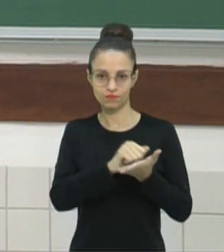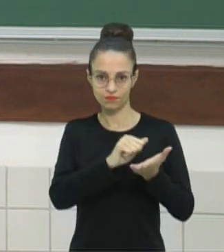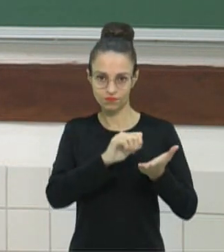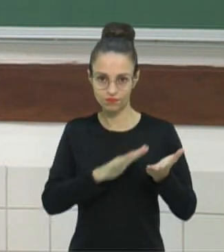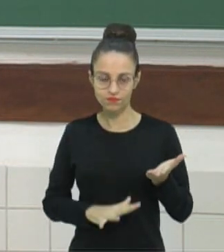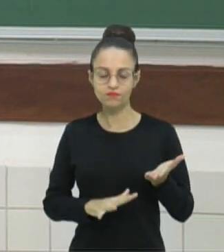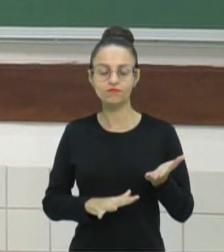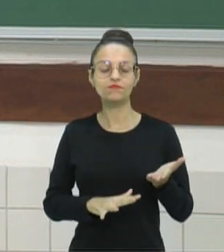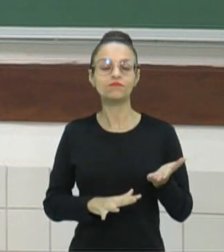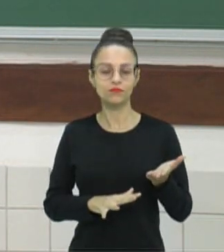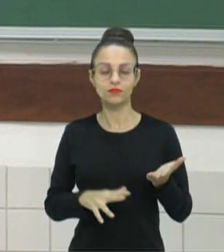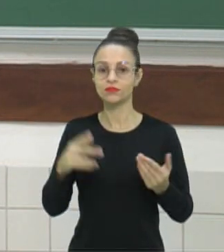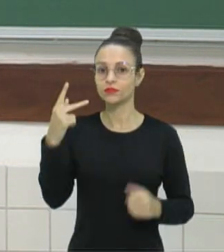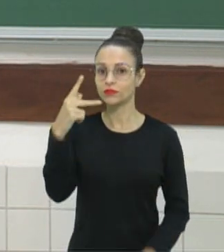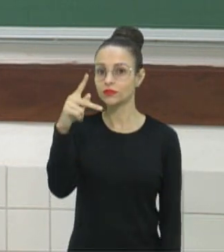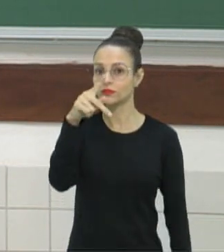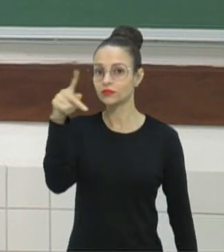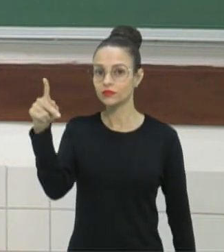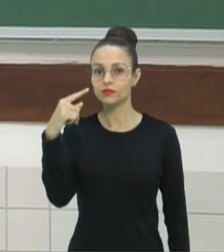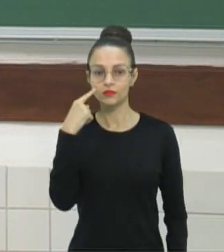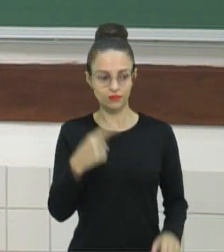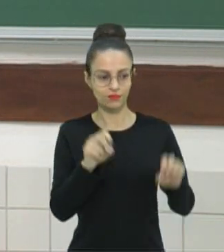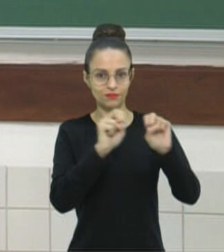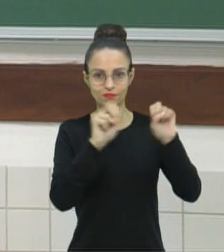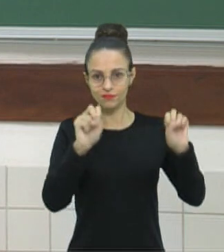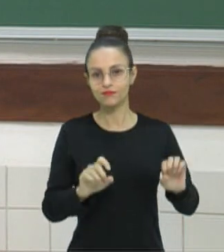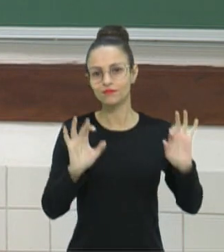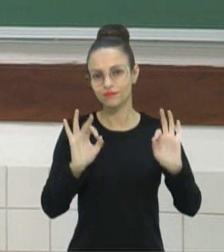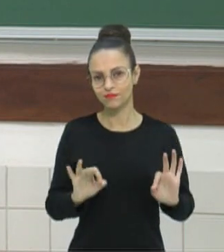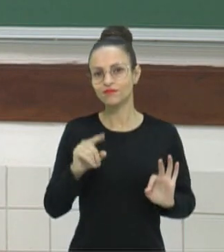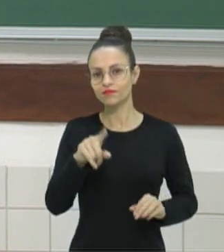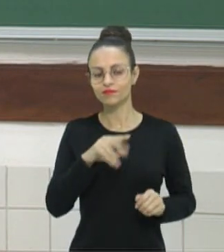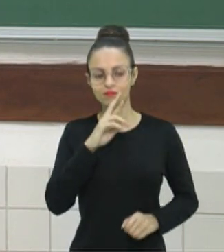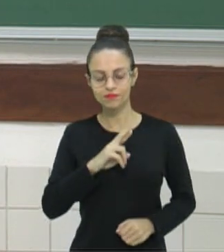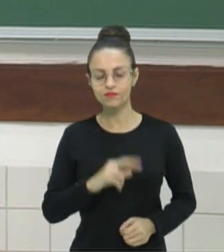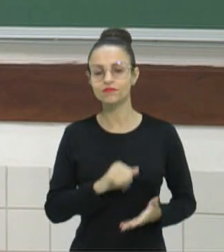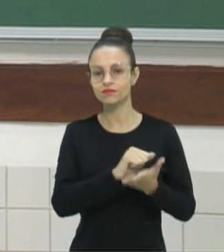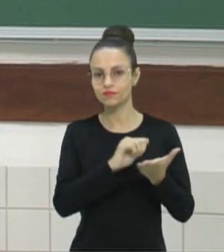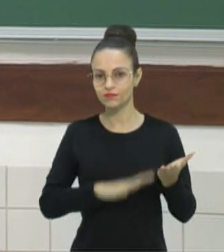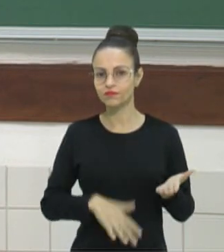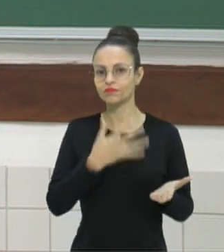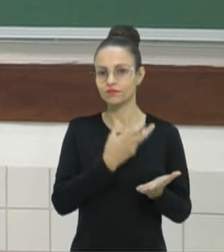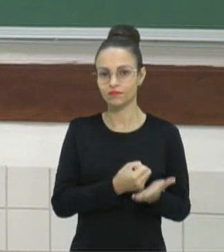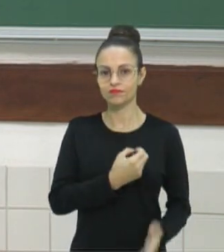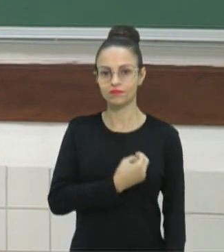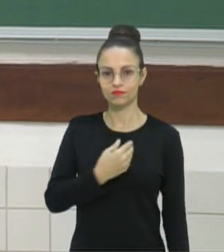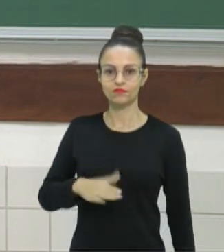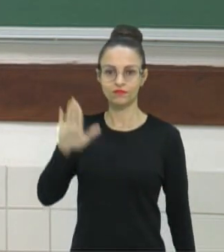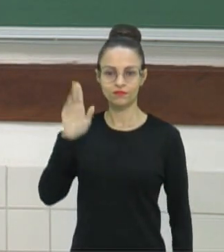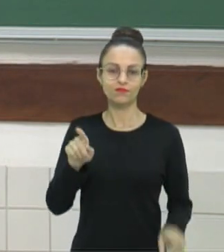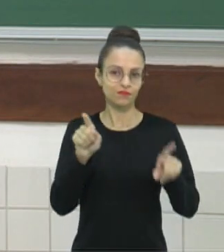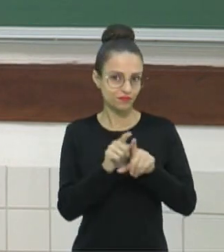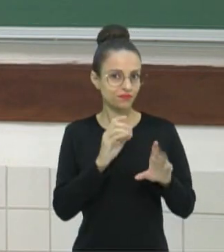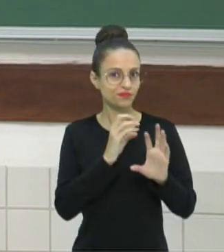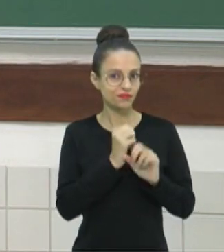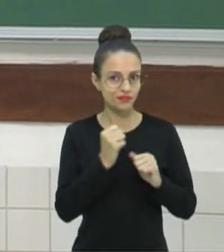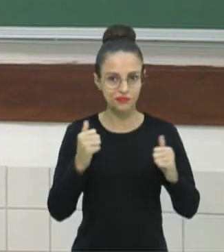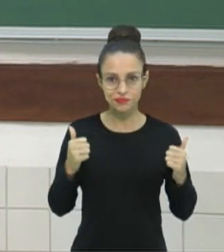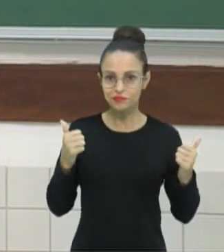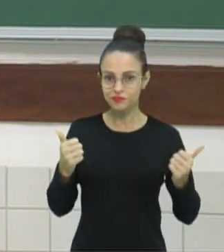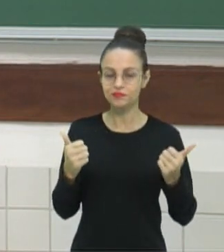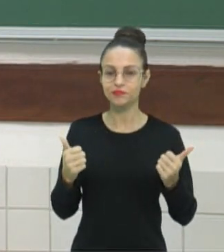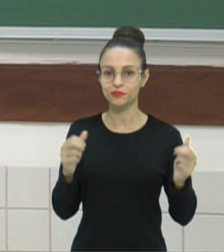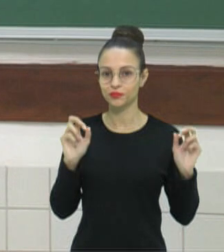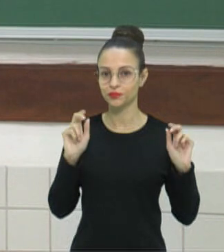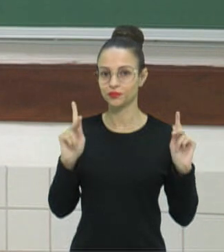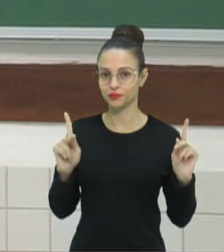importante. Teu professor vai ter, o sistema vai ter certeza que você está fazendo atividade, você vai garantir a sua frequência e com certeza a sua nota esperta também. Beleza,